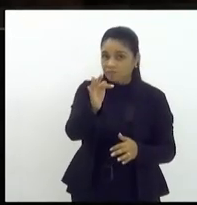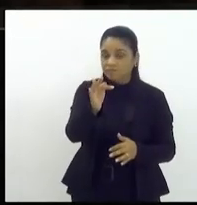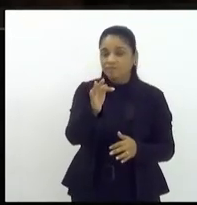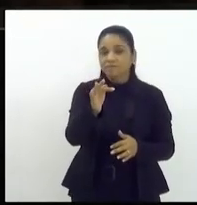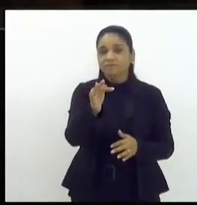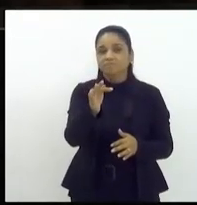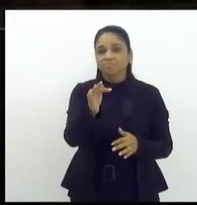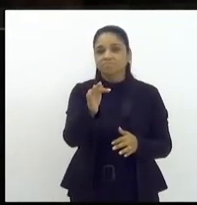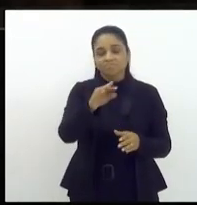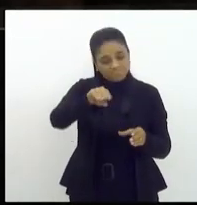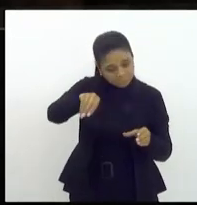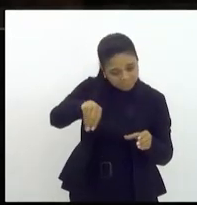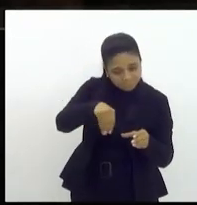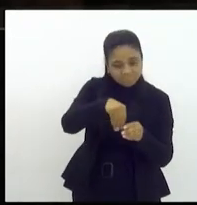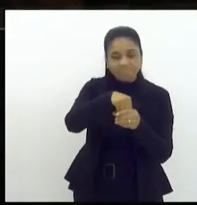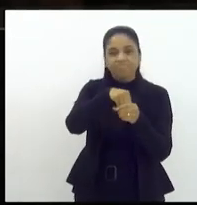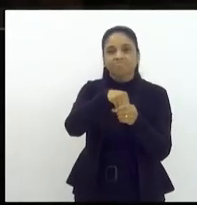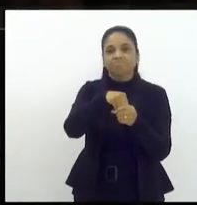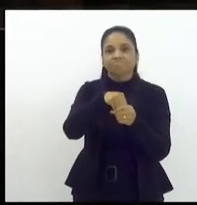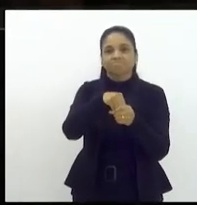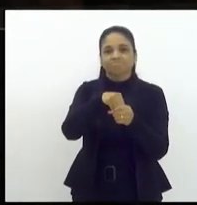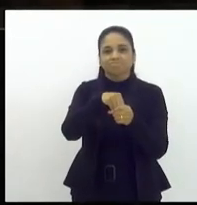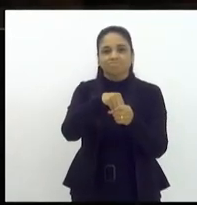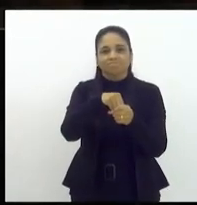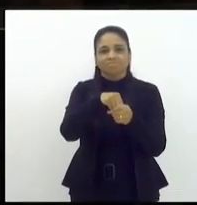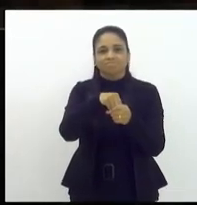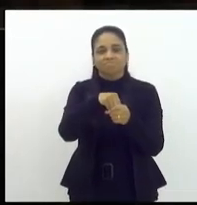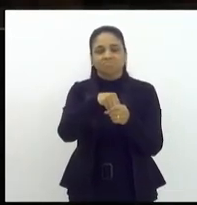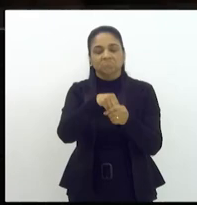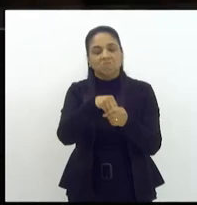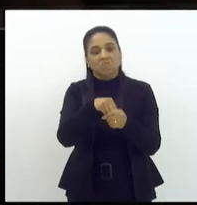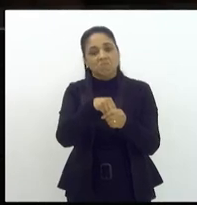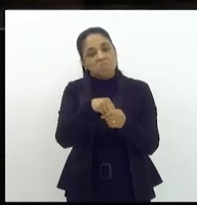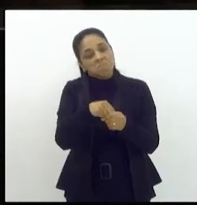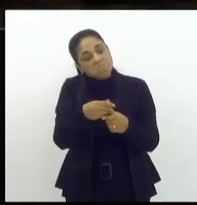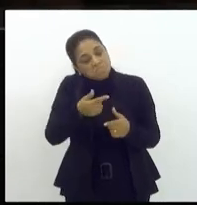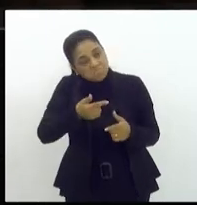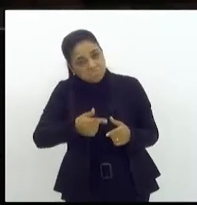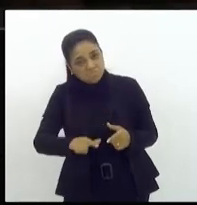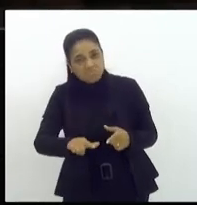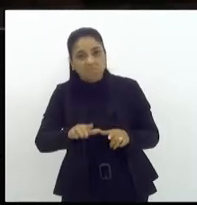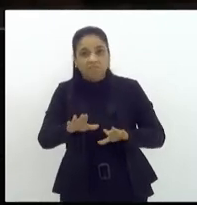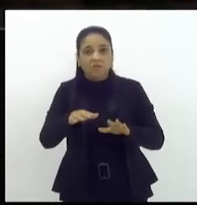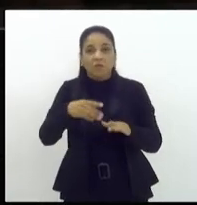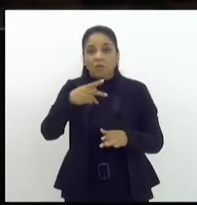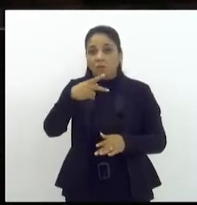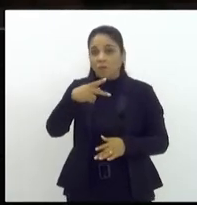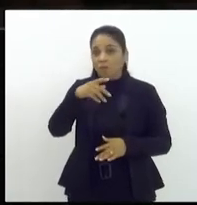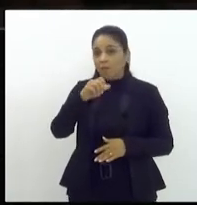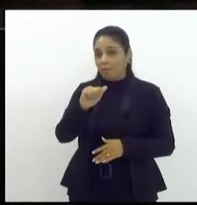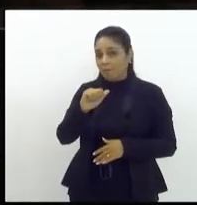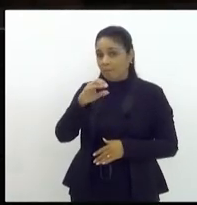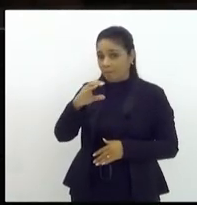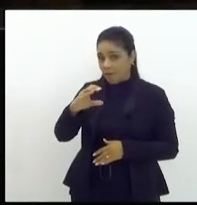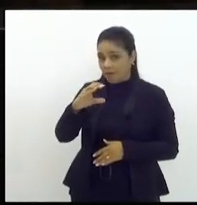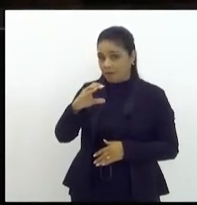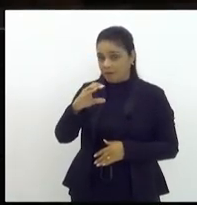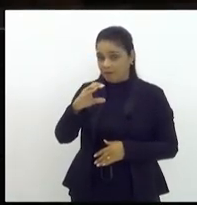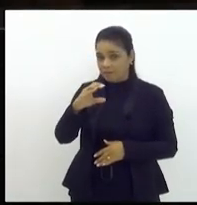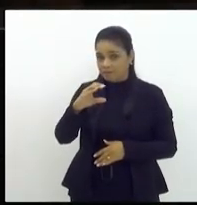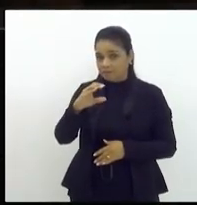entrar dentro disso pode ser uma repetição mas também o parque abrindo a hipótese